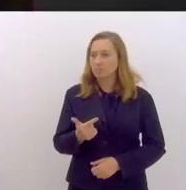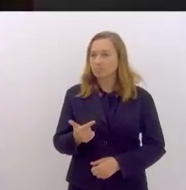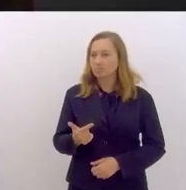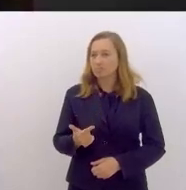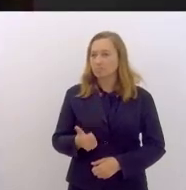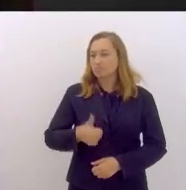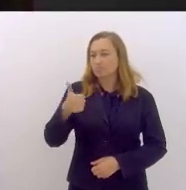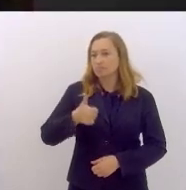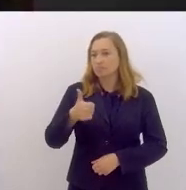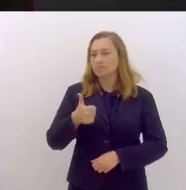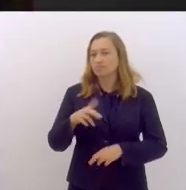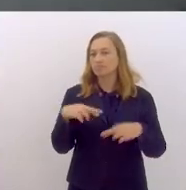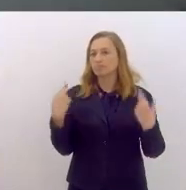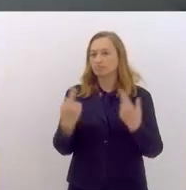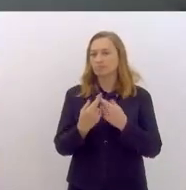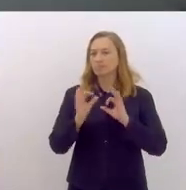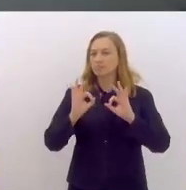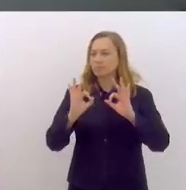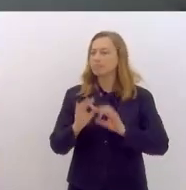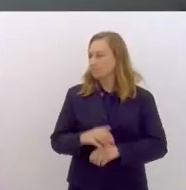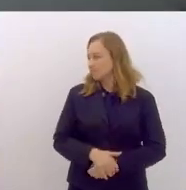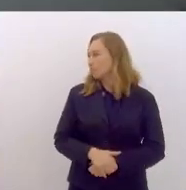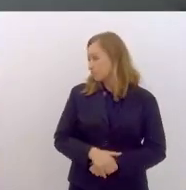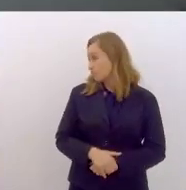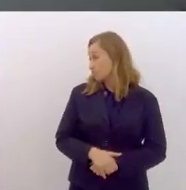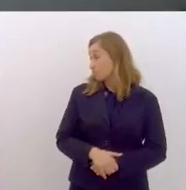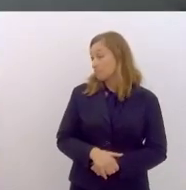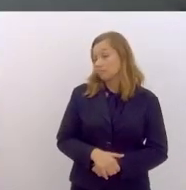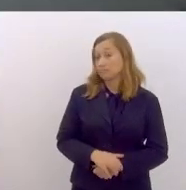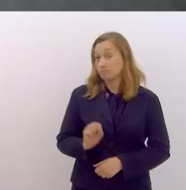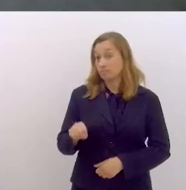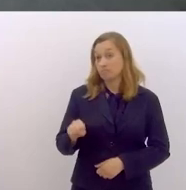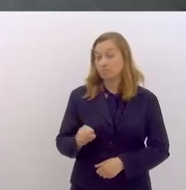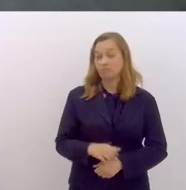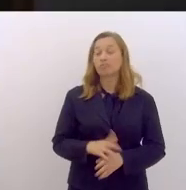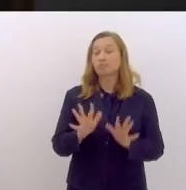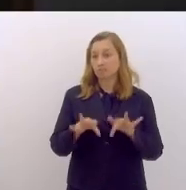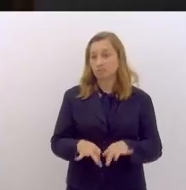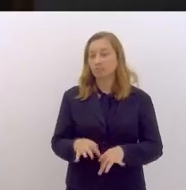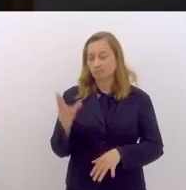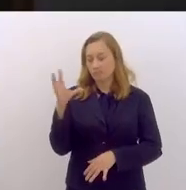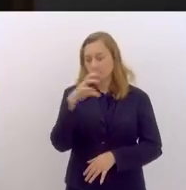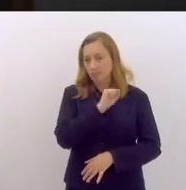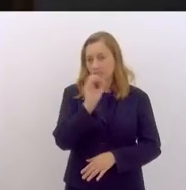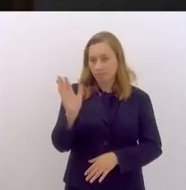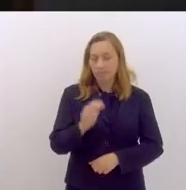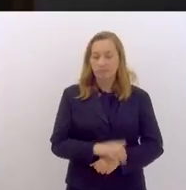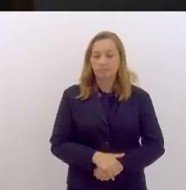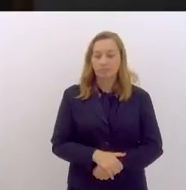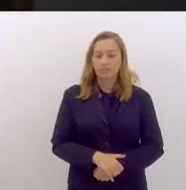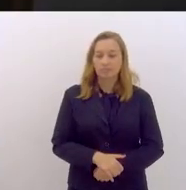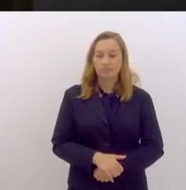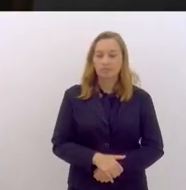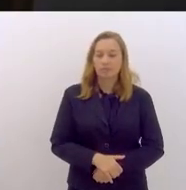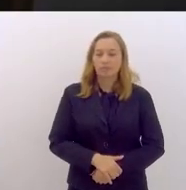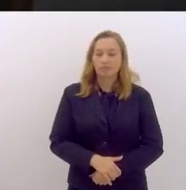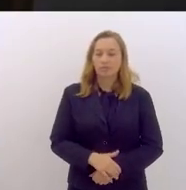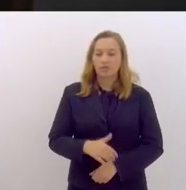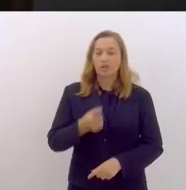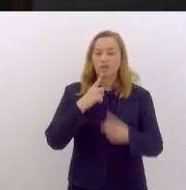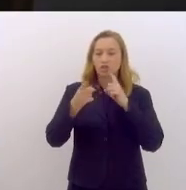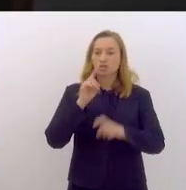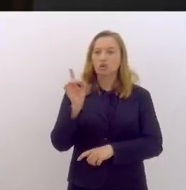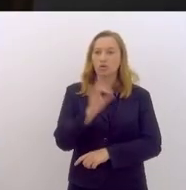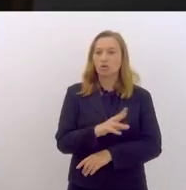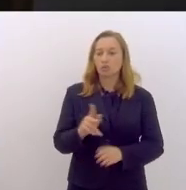na primeira sessão. Estamos na extraordinária. A primeira extraordinária. Sessão extraordinária. Isso, aí é o final aqui, rapidinho. Em tramitação ordinária, em discussão